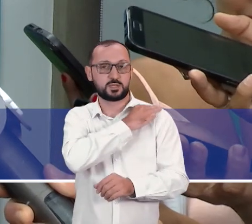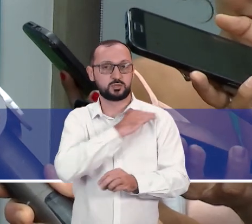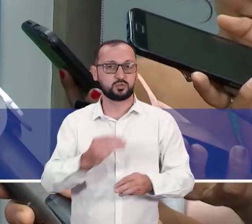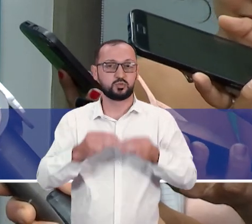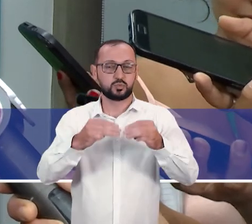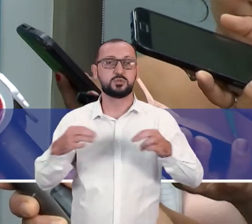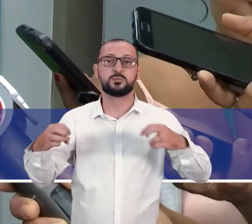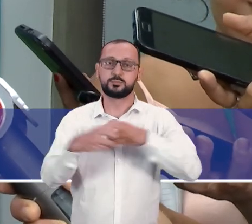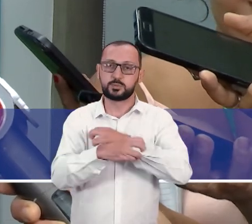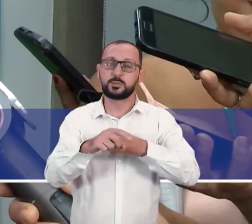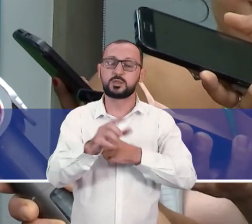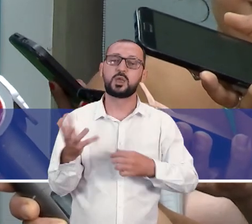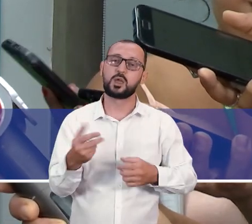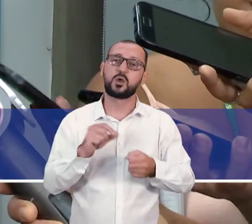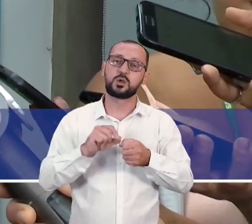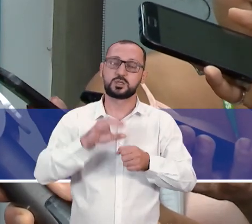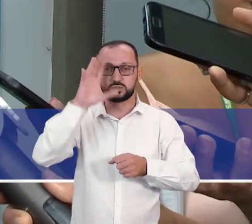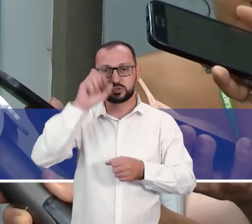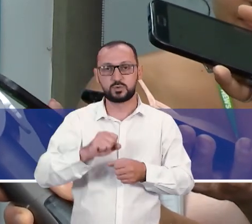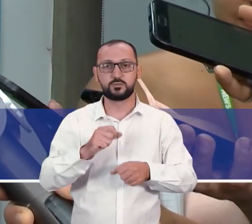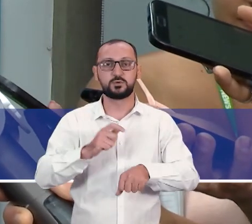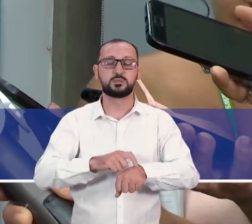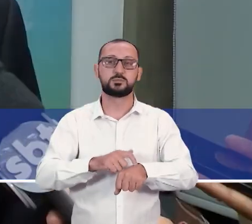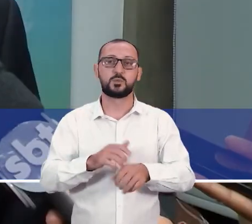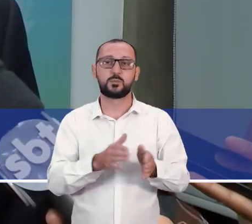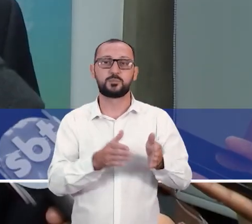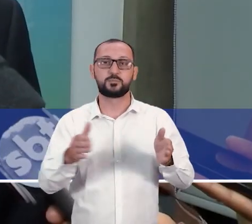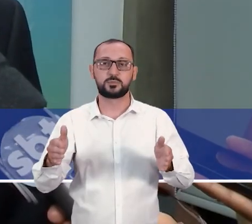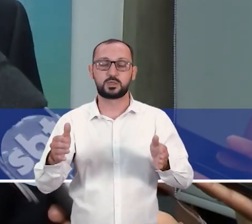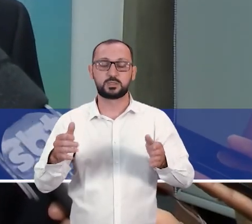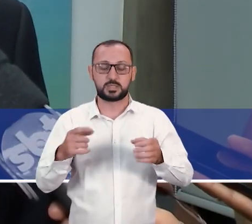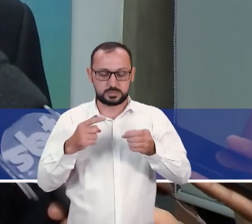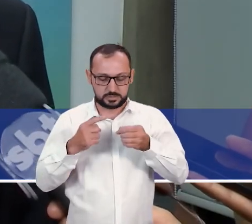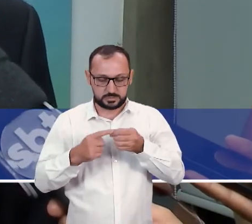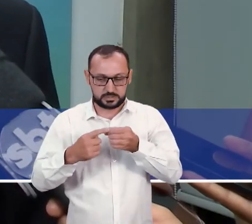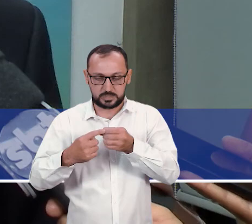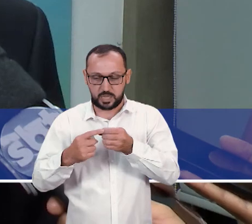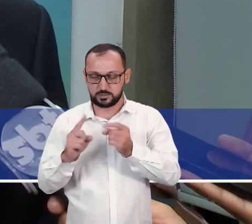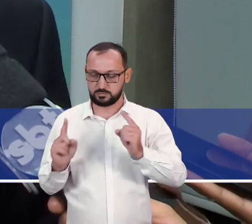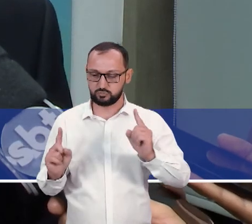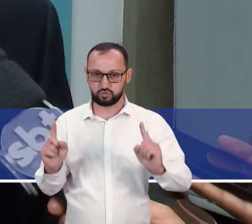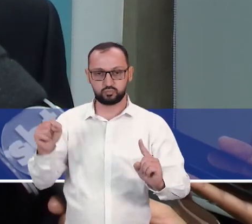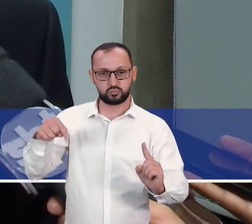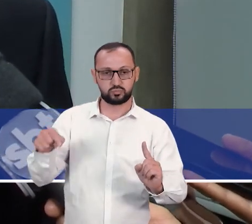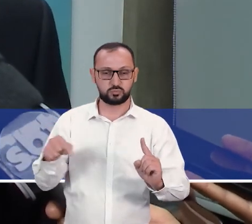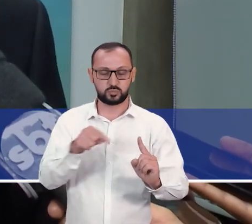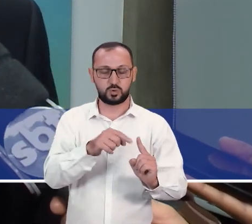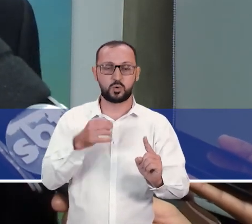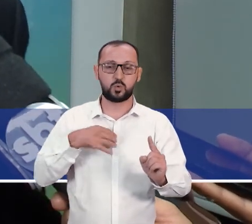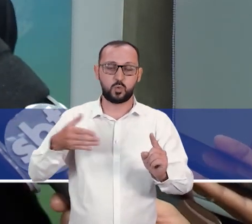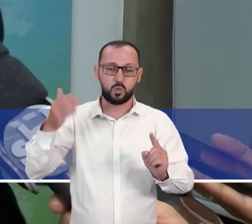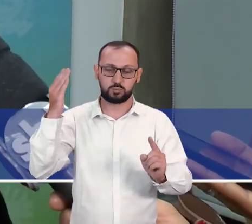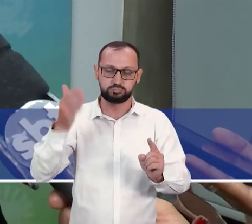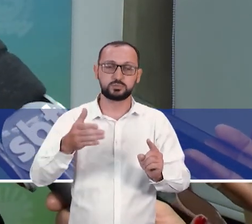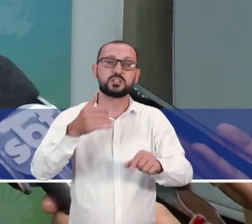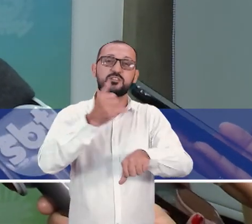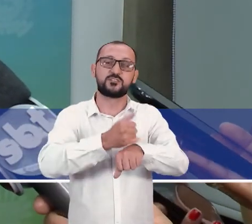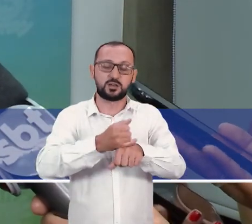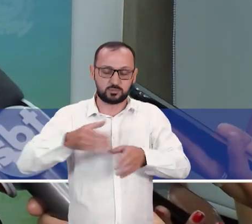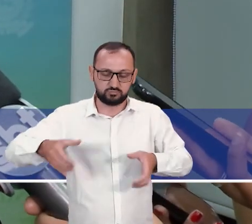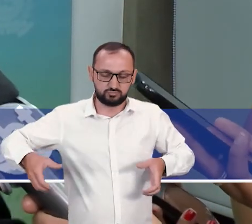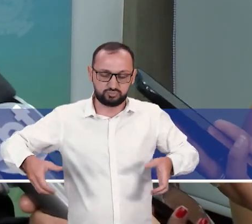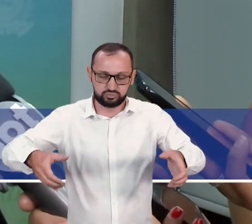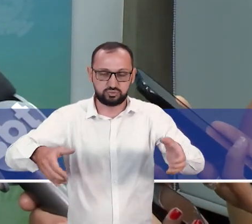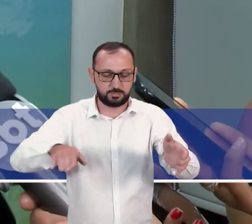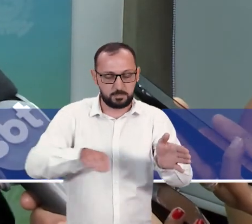ministro dos Transportes, Tarcísio, para que ele possa tomar providência, principalmente na passagem das cidades, o fechamento com